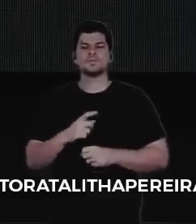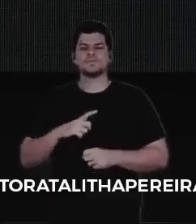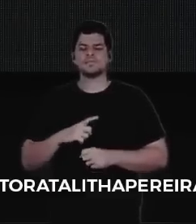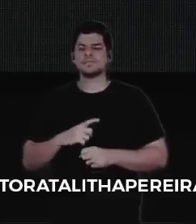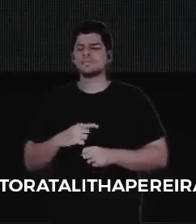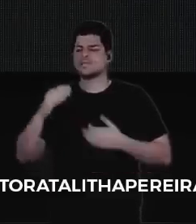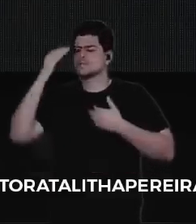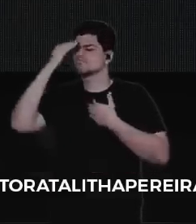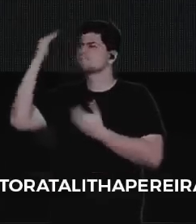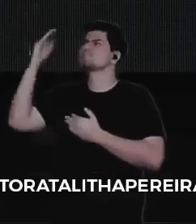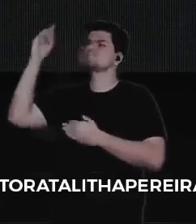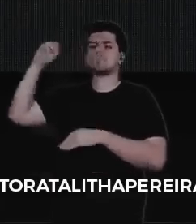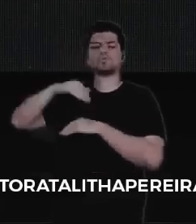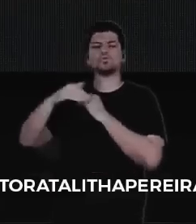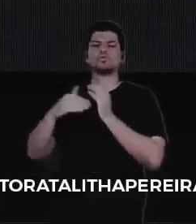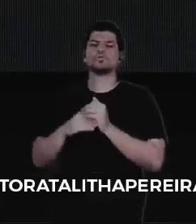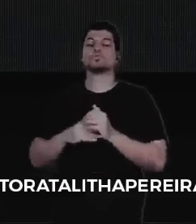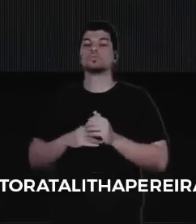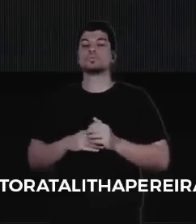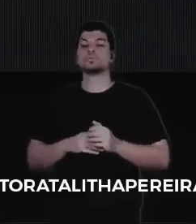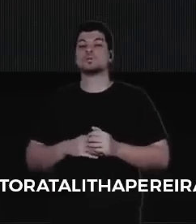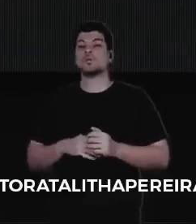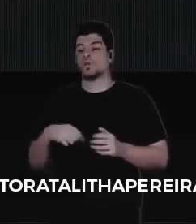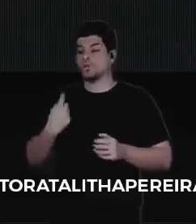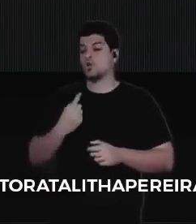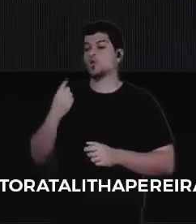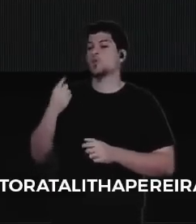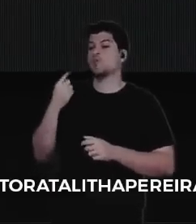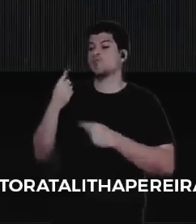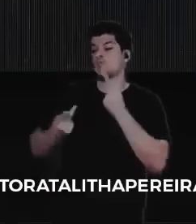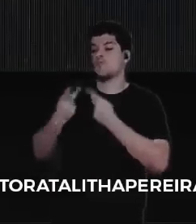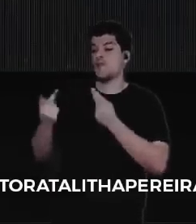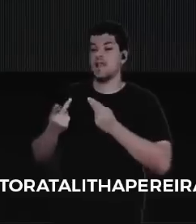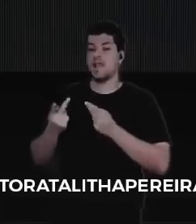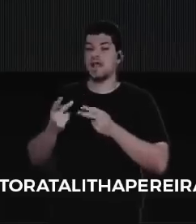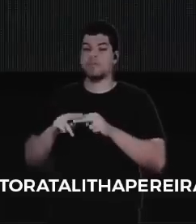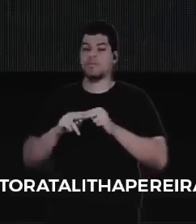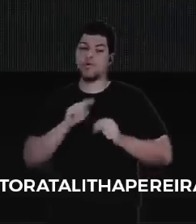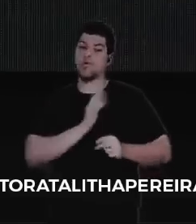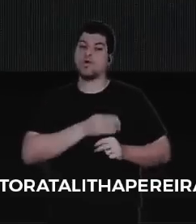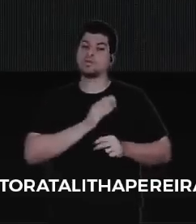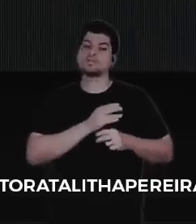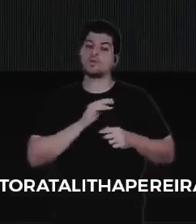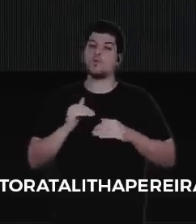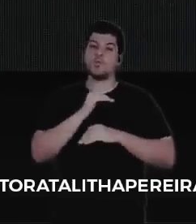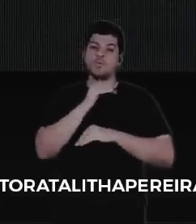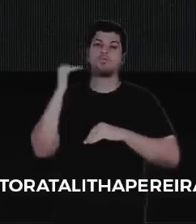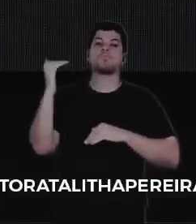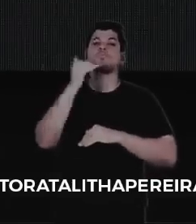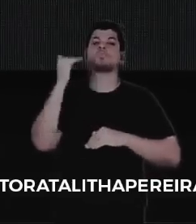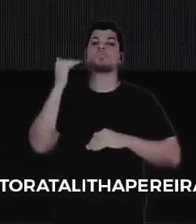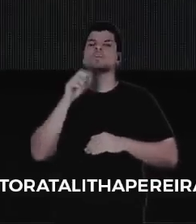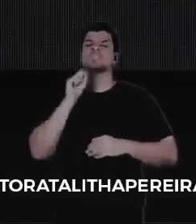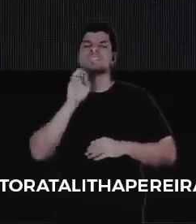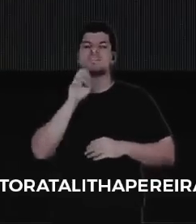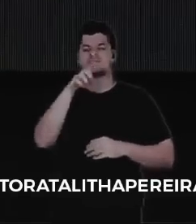de gratidão. A boca fala do que o coração está cheio. Se você está reclamando, é porque o seu coração está cheio de coisa